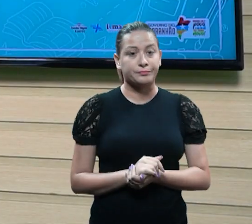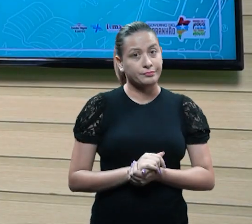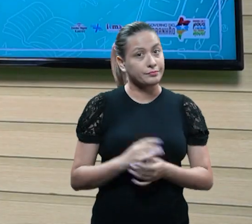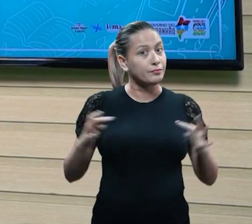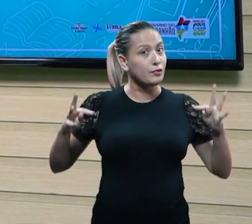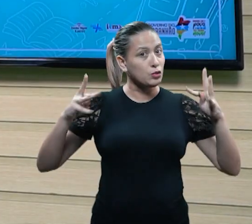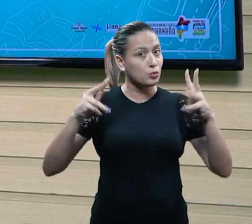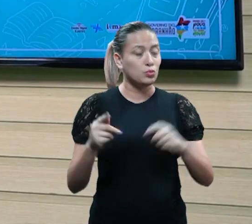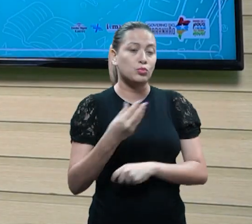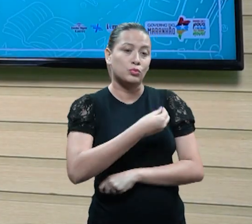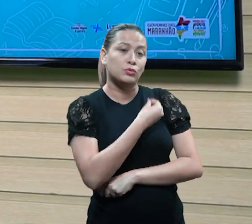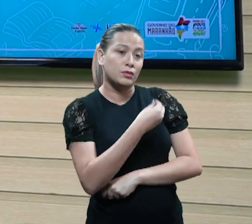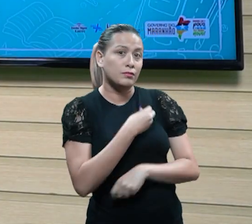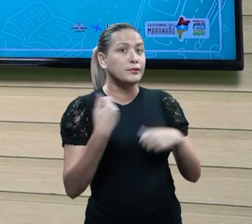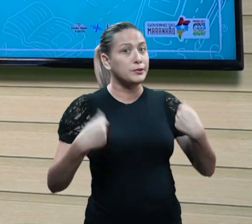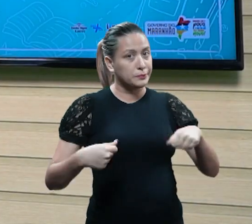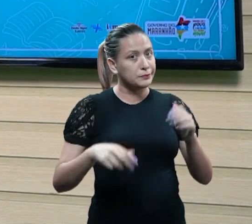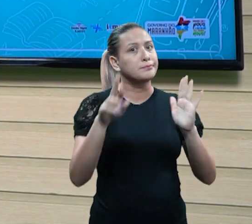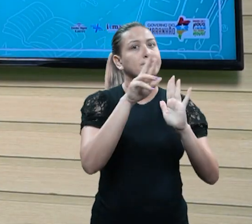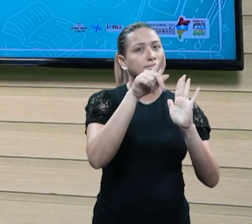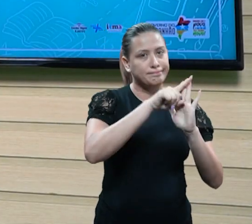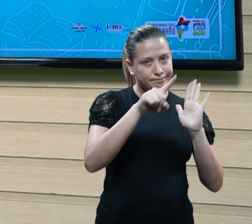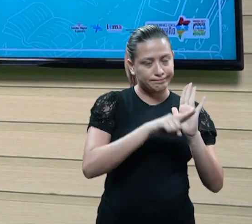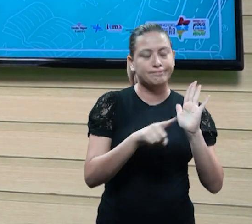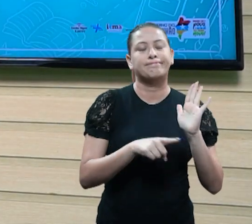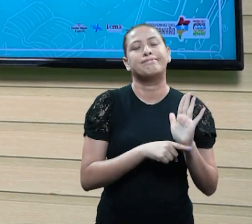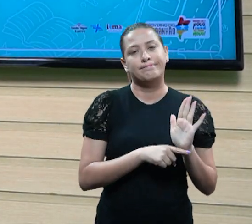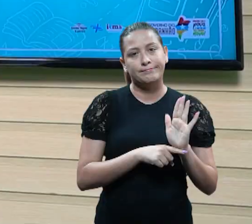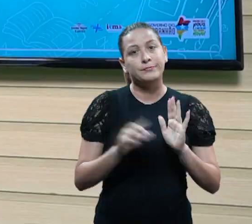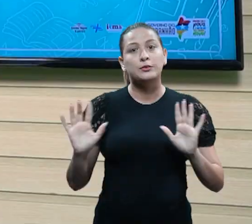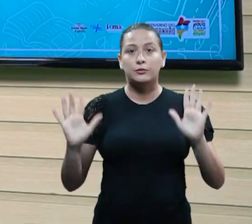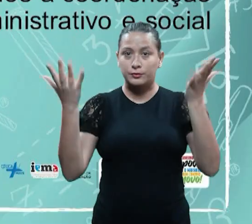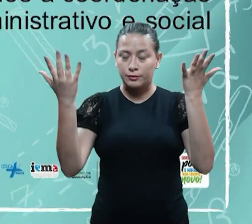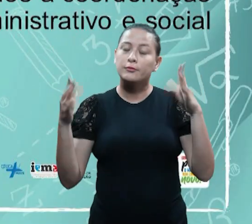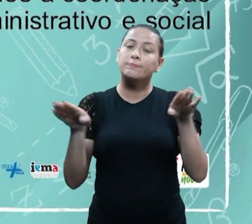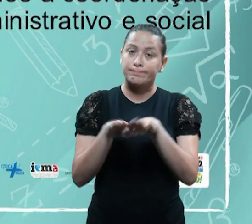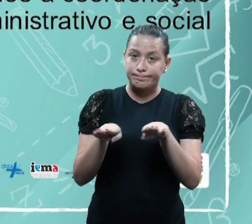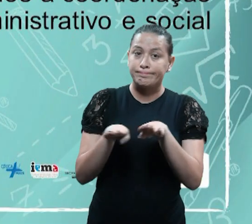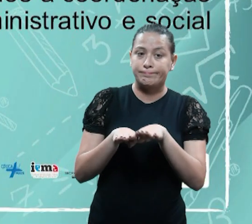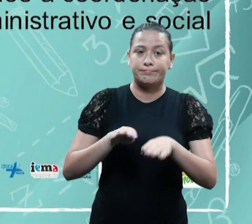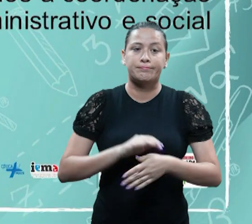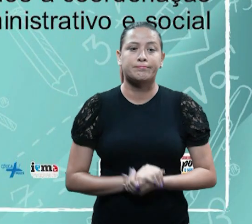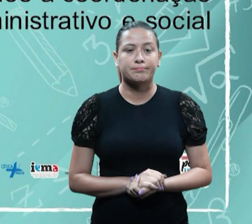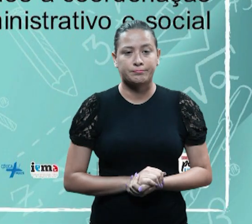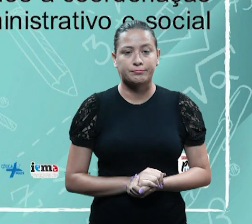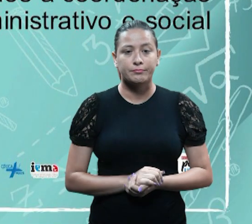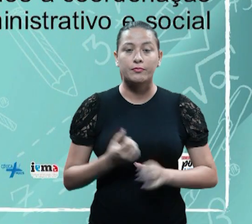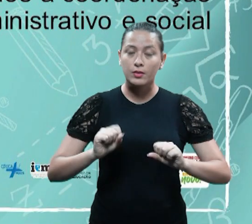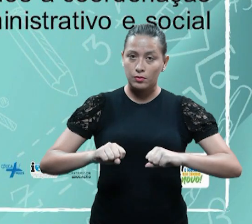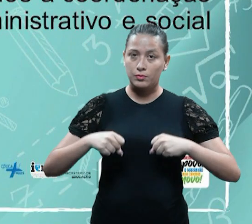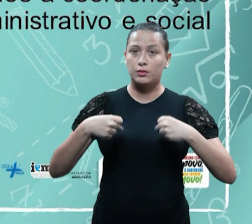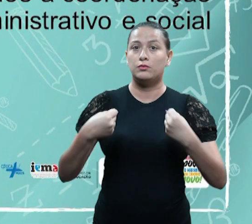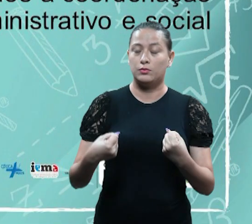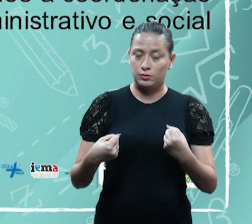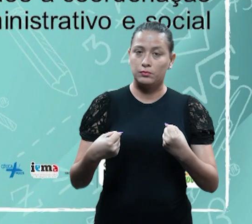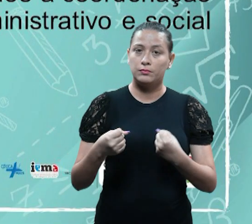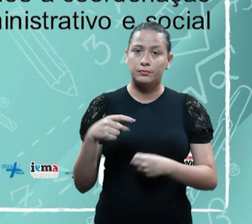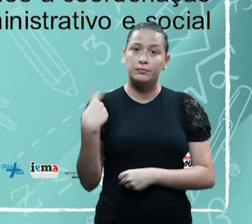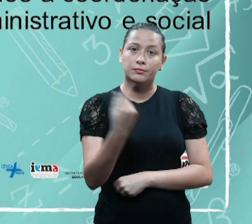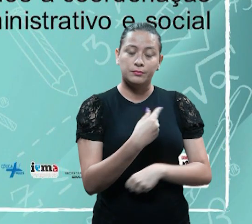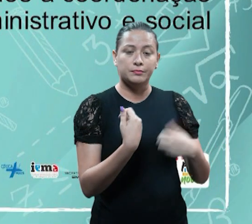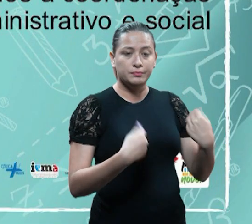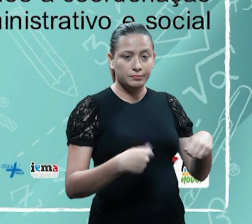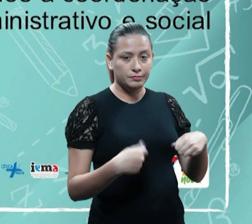gente tem que planejar, né? Então, o evento não é diferente. Então, ele é o primeiro esforço, né, que a gente tem que ter,